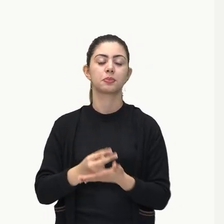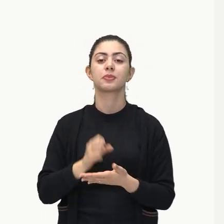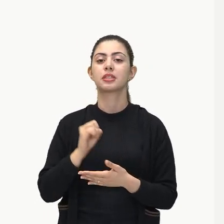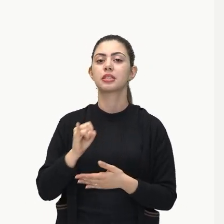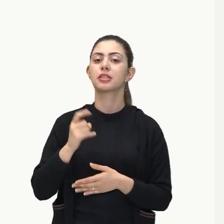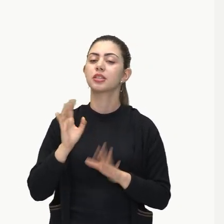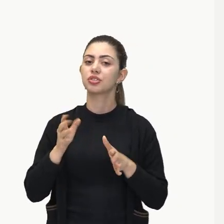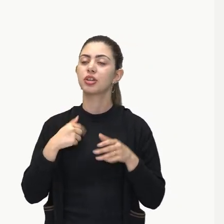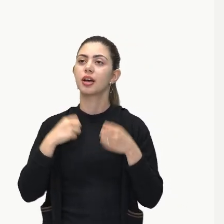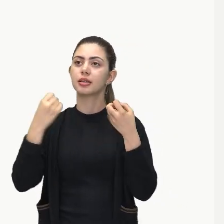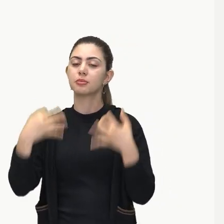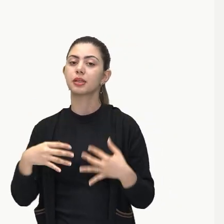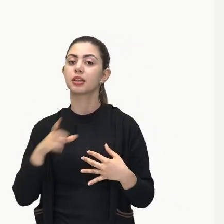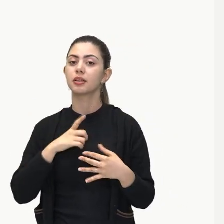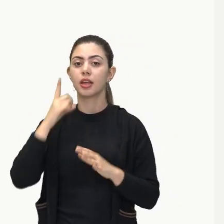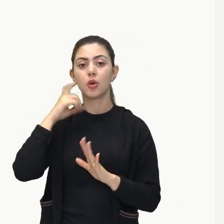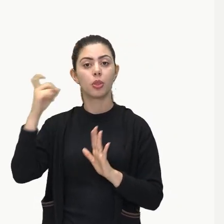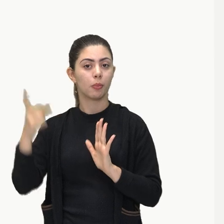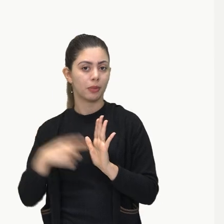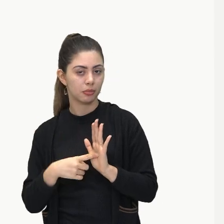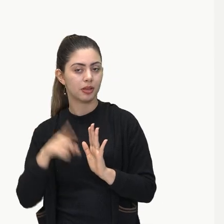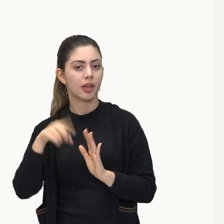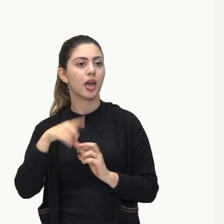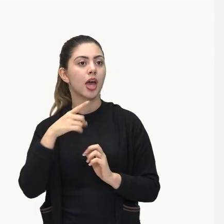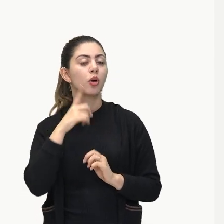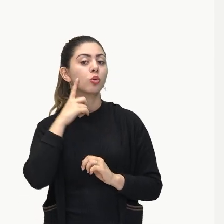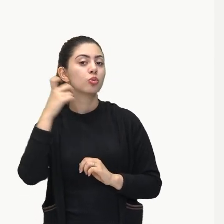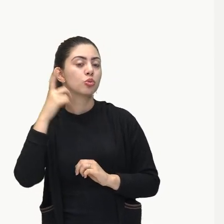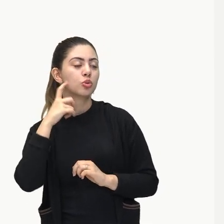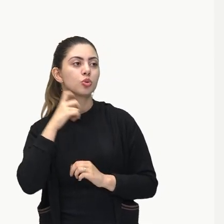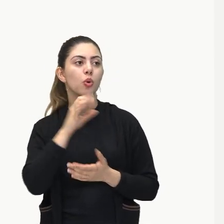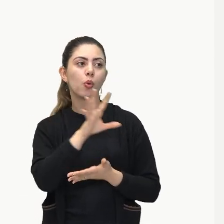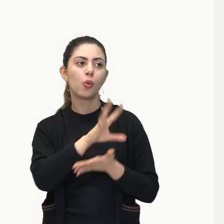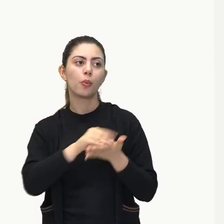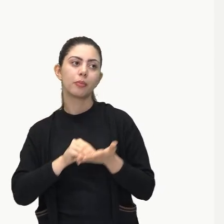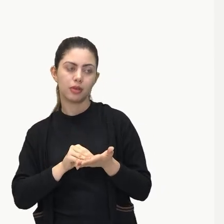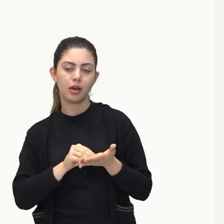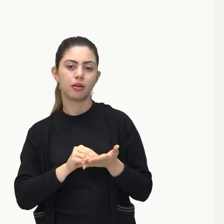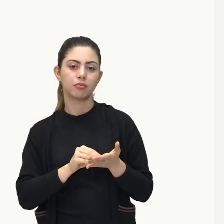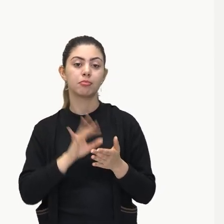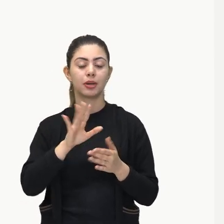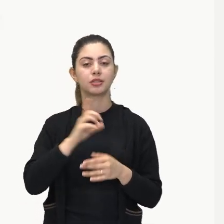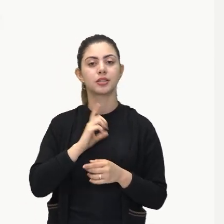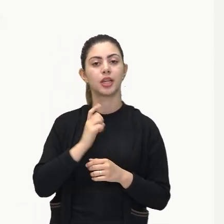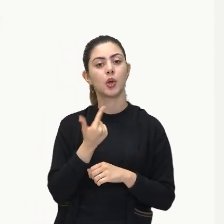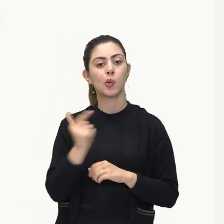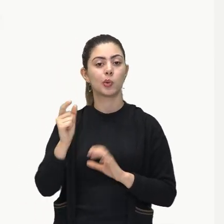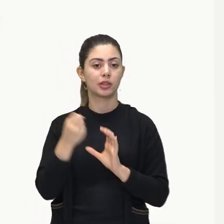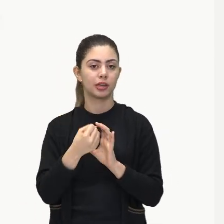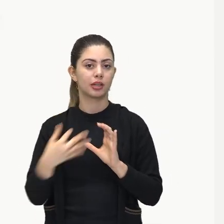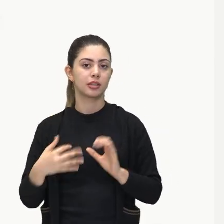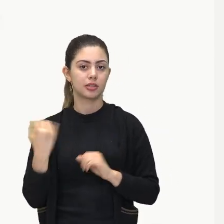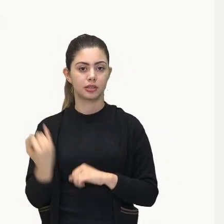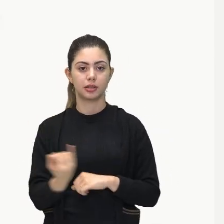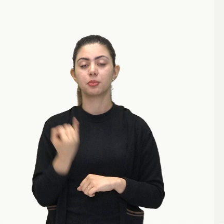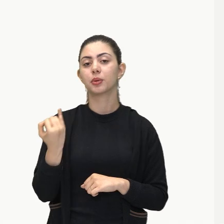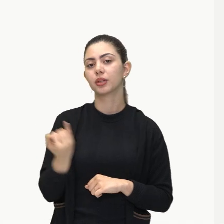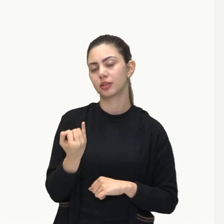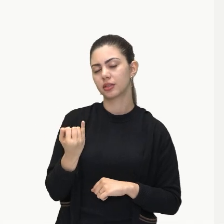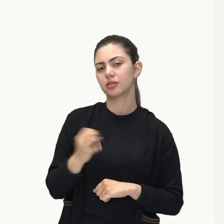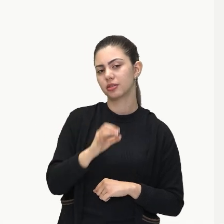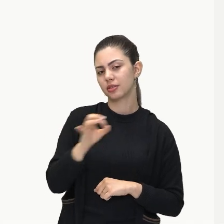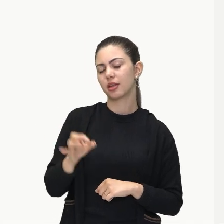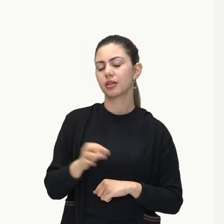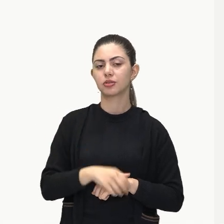sobre onomatopeia, que é tentar reproduzir aquele som, eu tenho outro elemento aqui importante que aparece, além de todos os outros